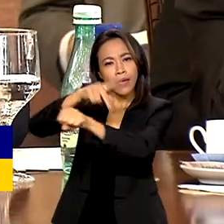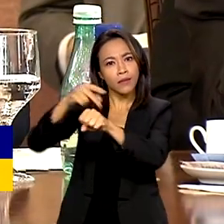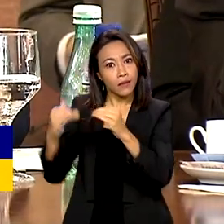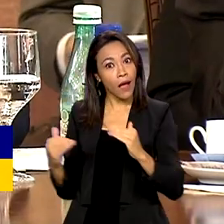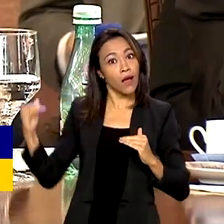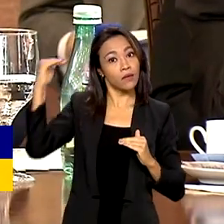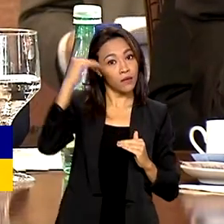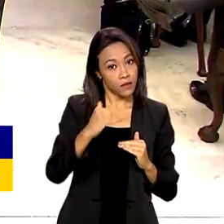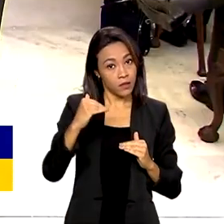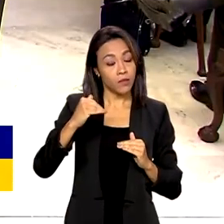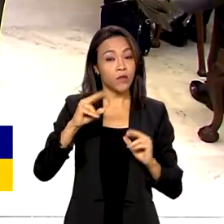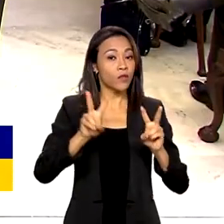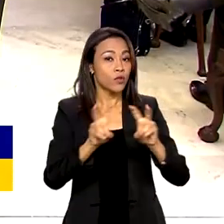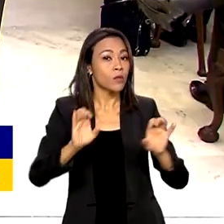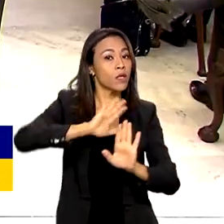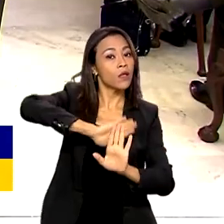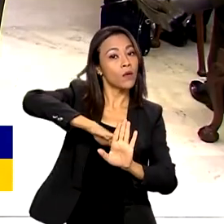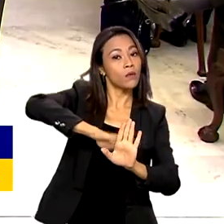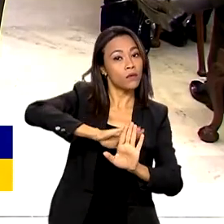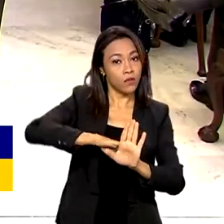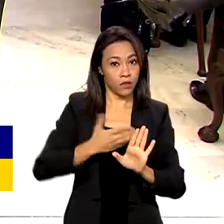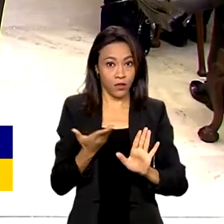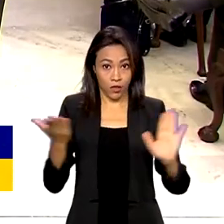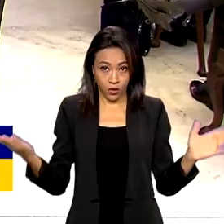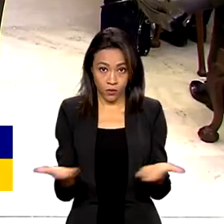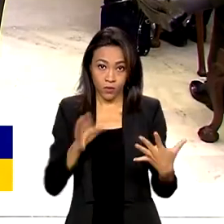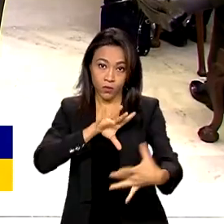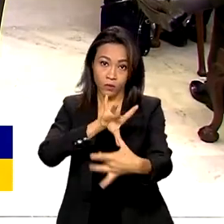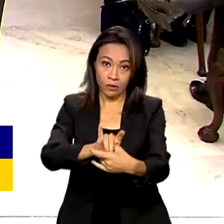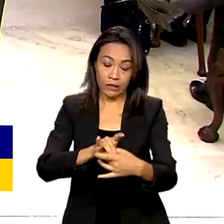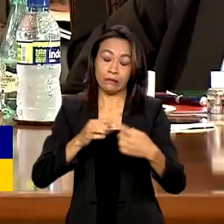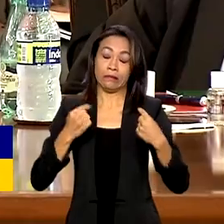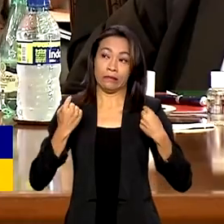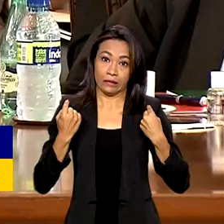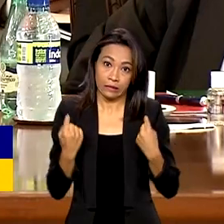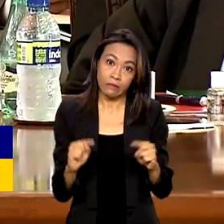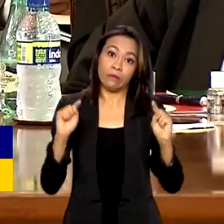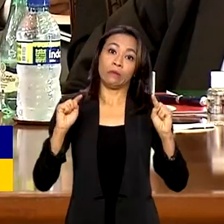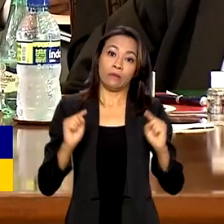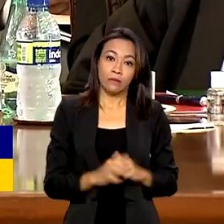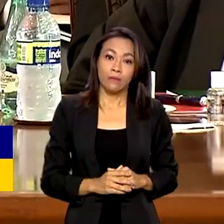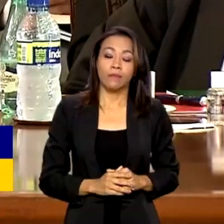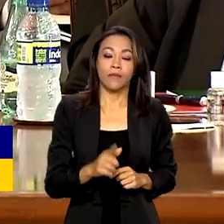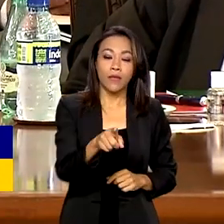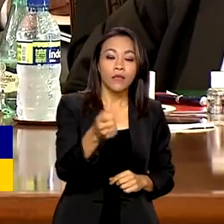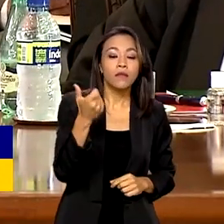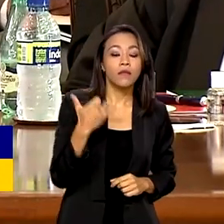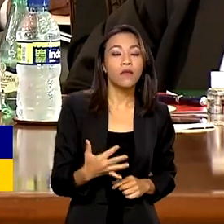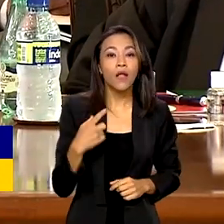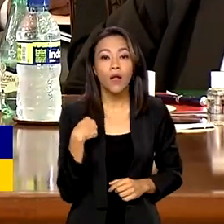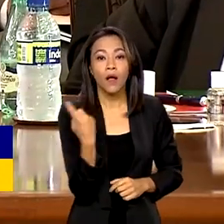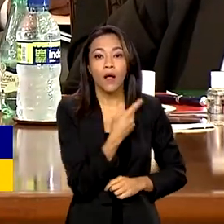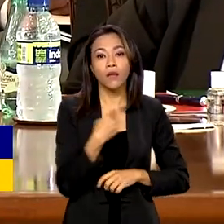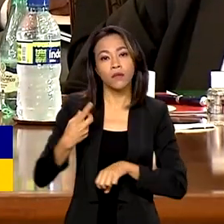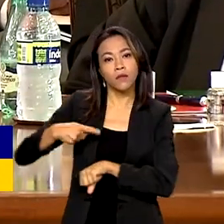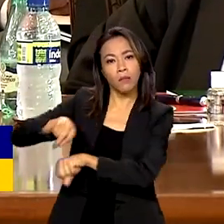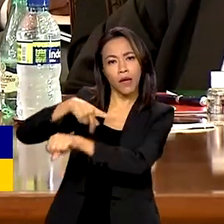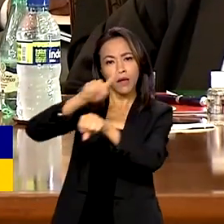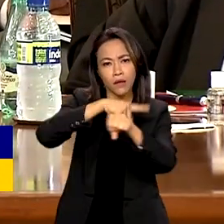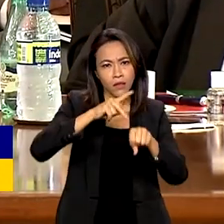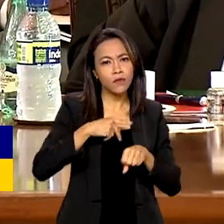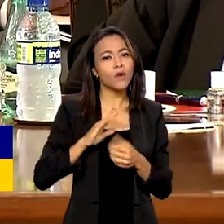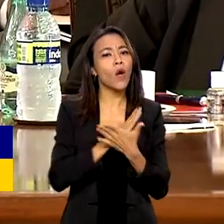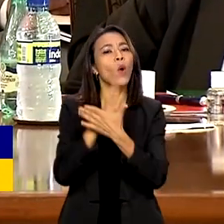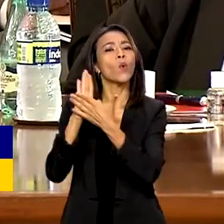divergências ideológicas e que o cenário atual é desafiador. Nossos países foram alguns dos mais afetados